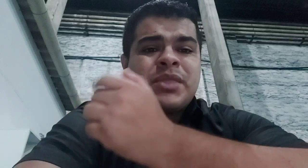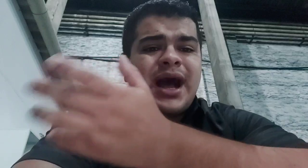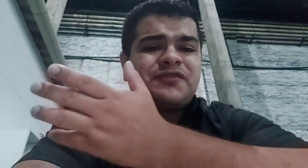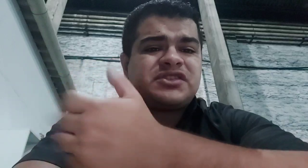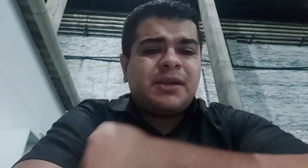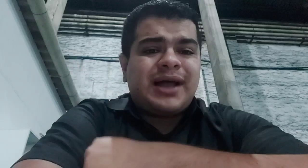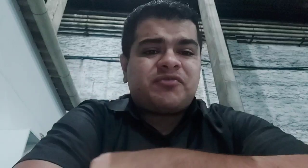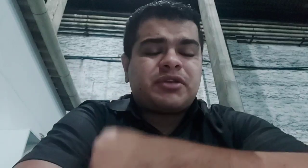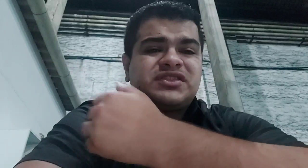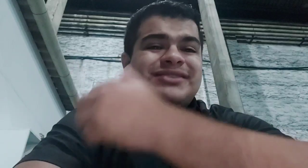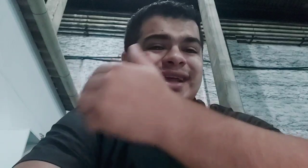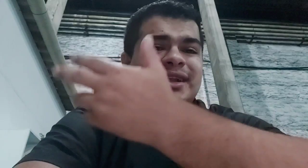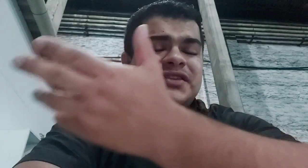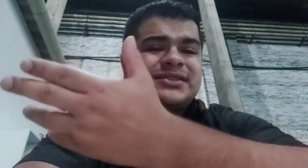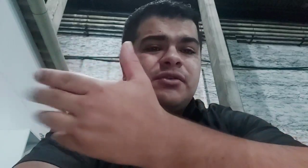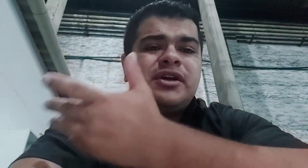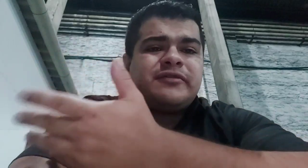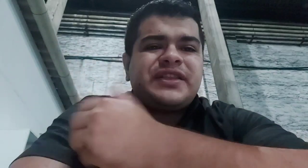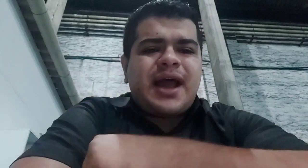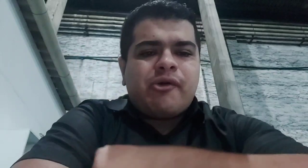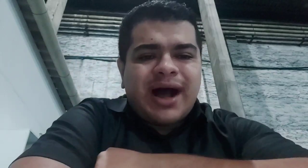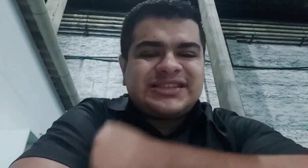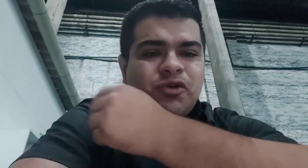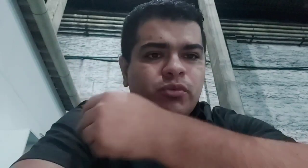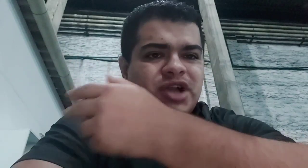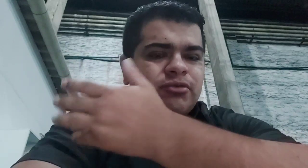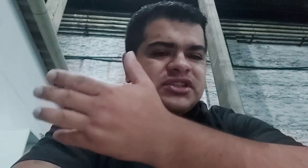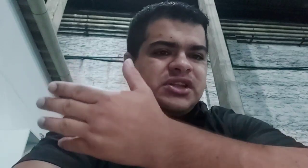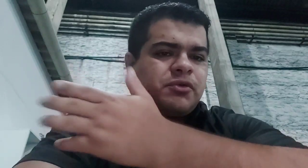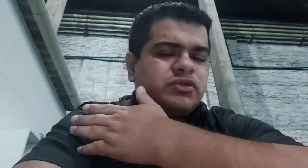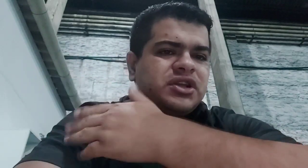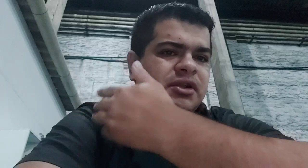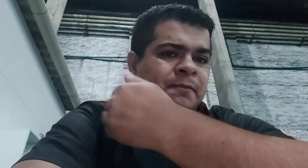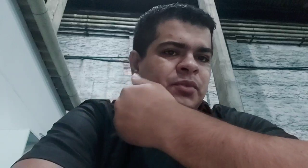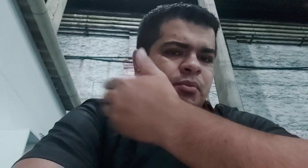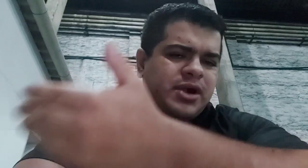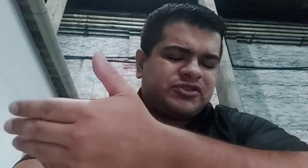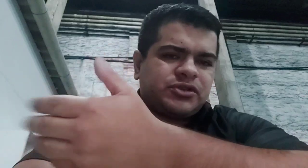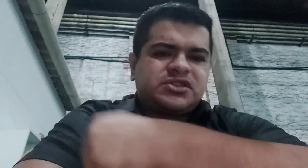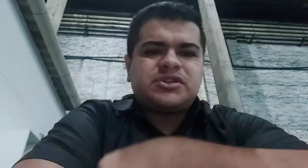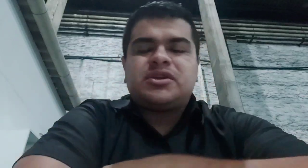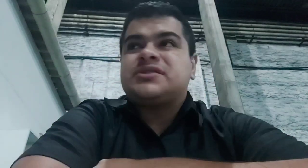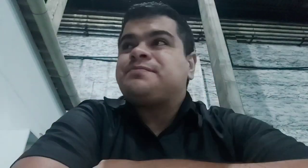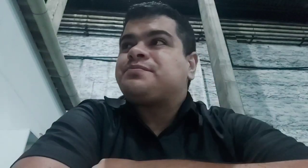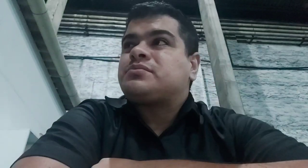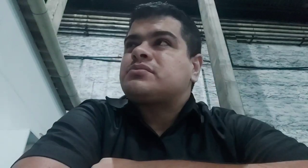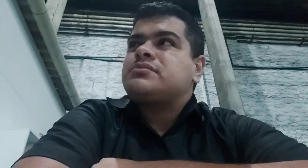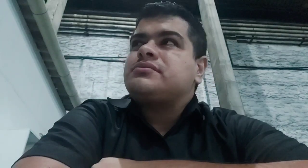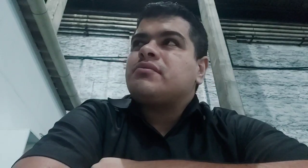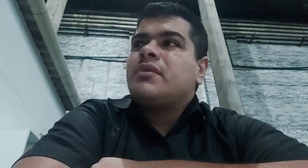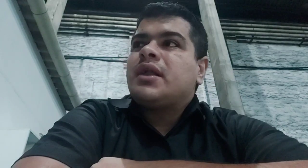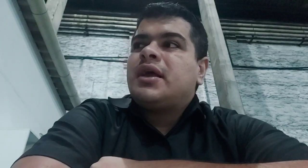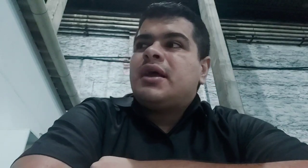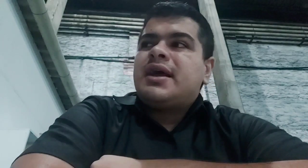também às Forças Armadas, porque o Estado está em intervenção federal, assim como já aconteceu no Rio de Janeiro por causa de outras situações.